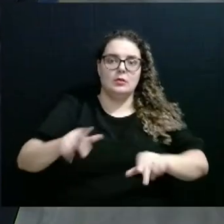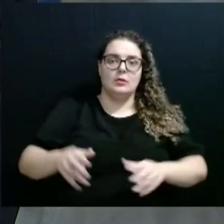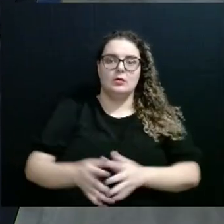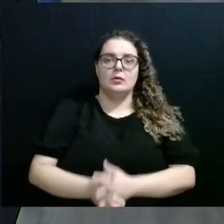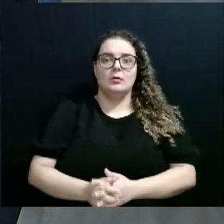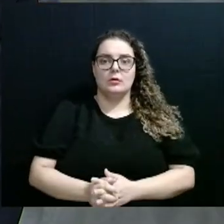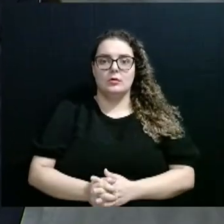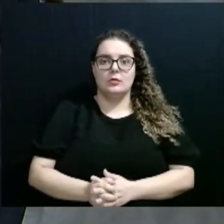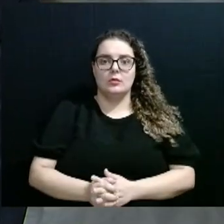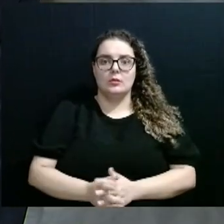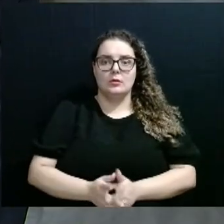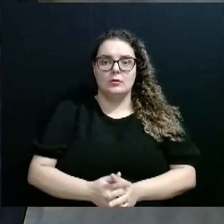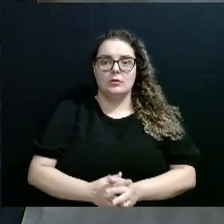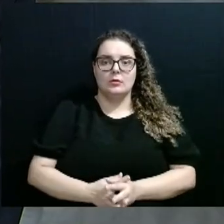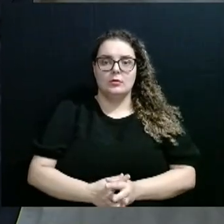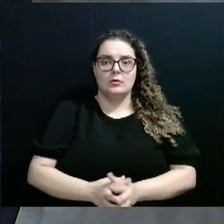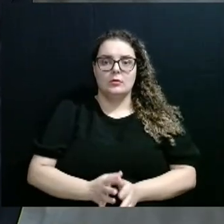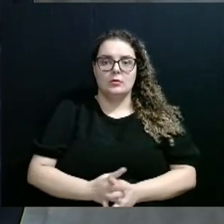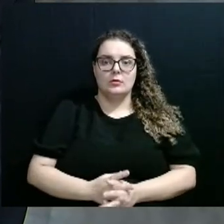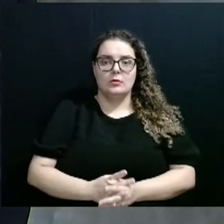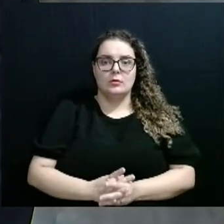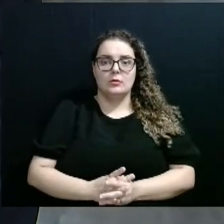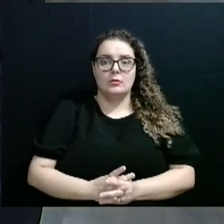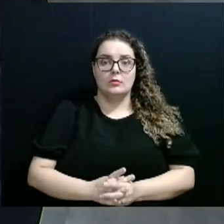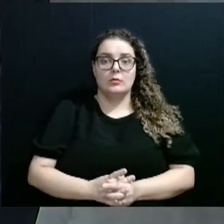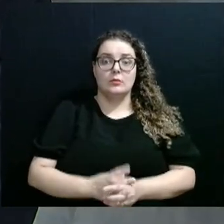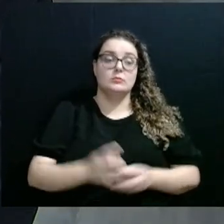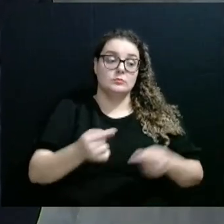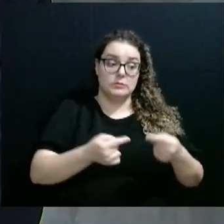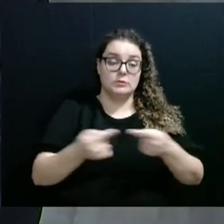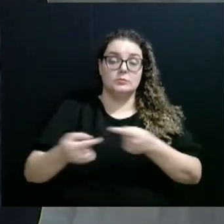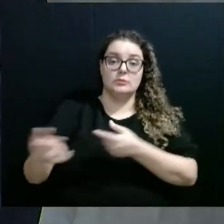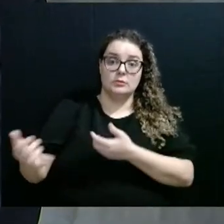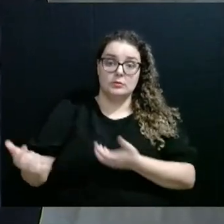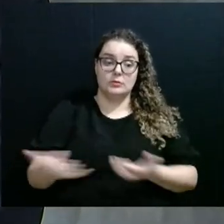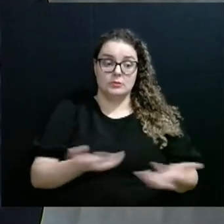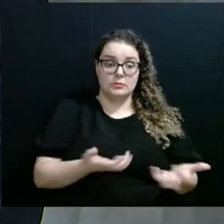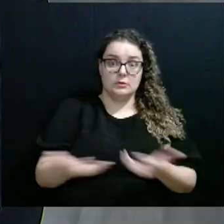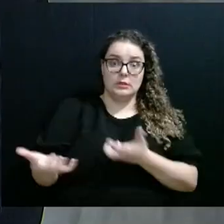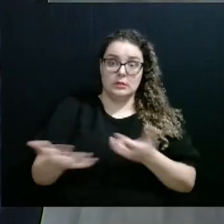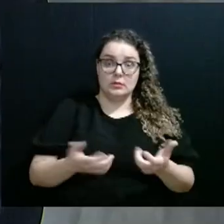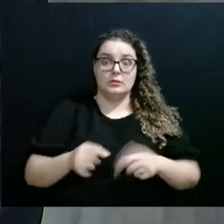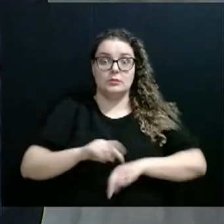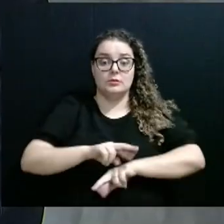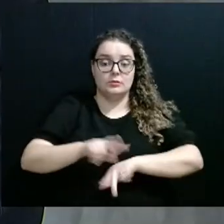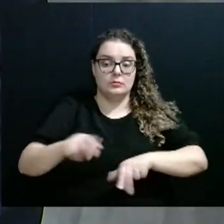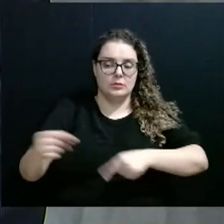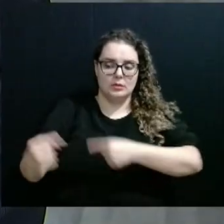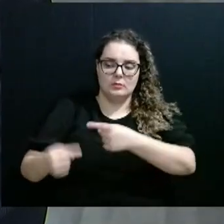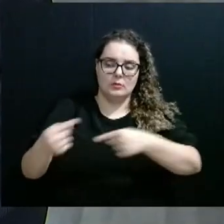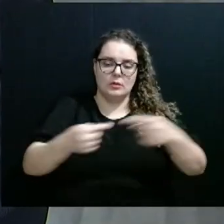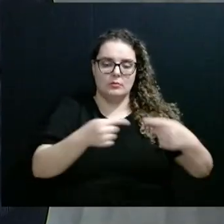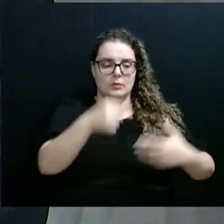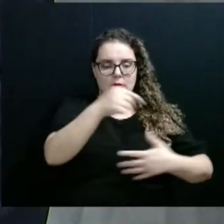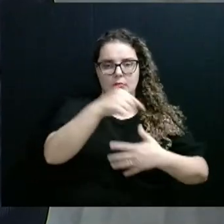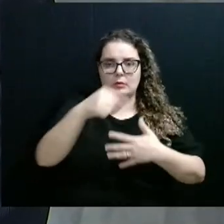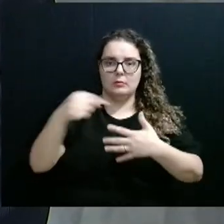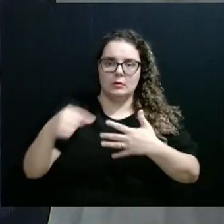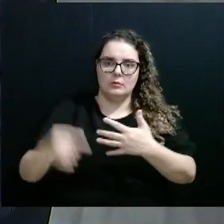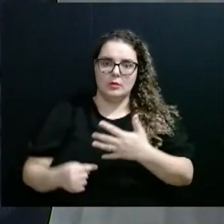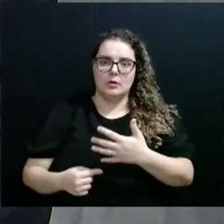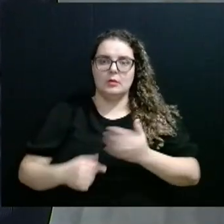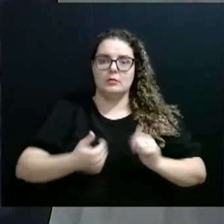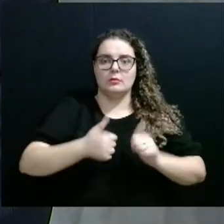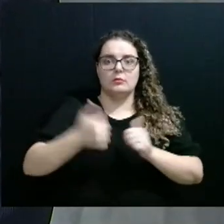acalorados debates de vários assuntos, E no balanço geral, a comissão